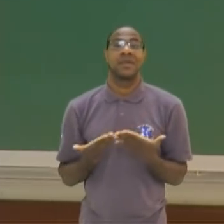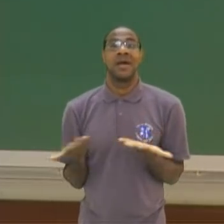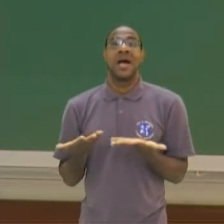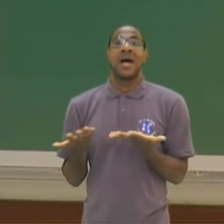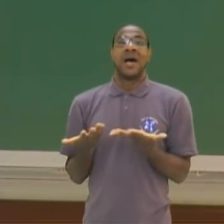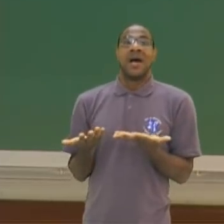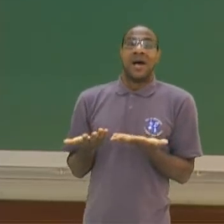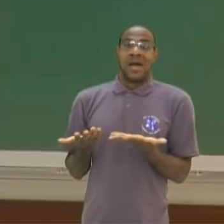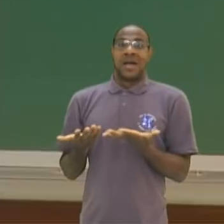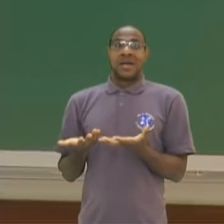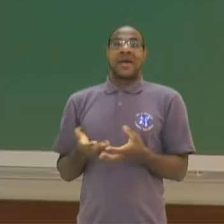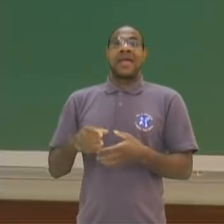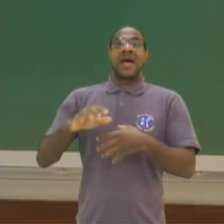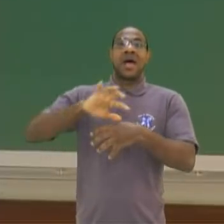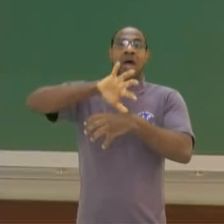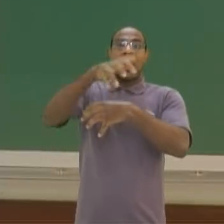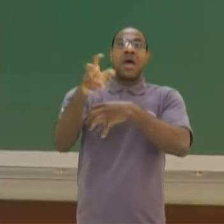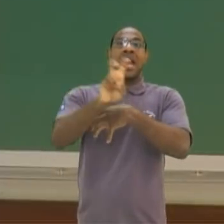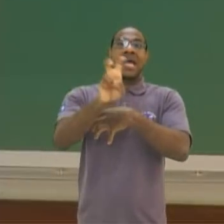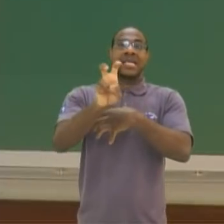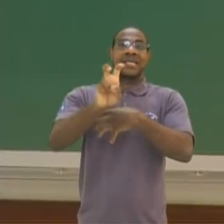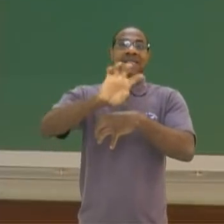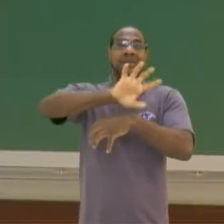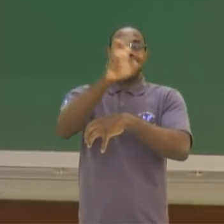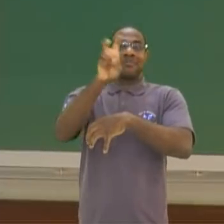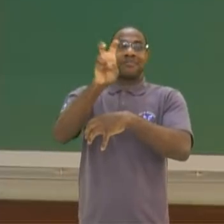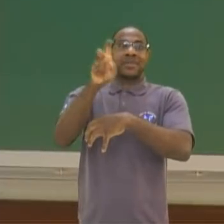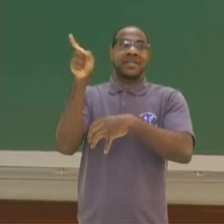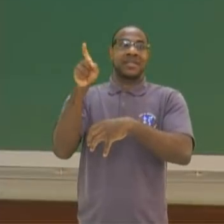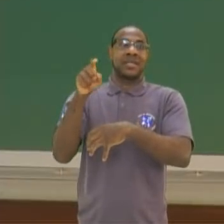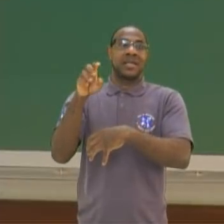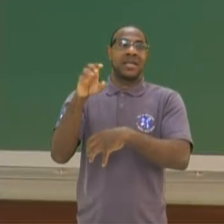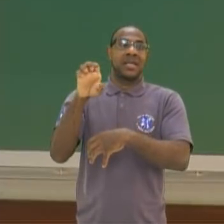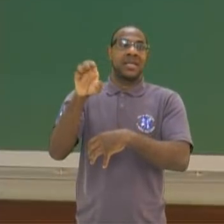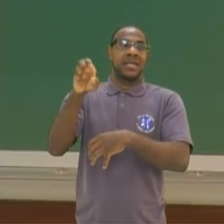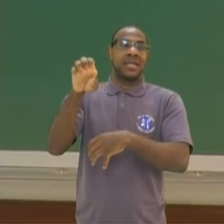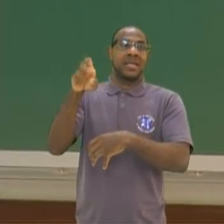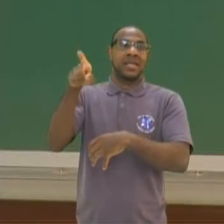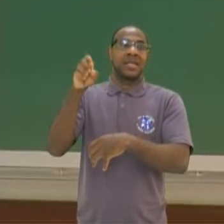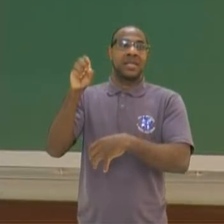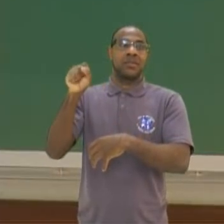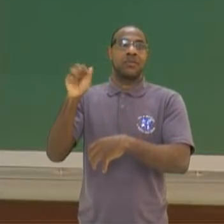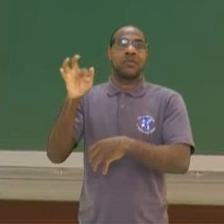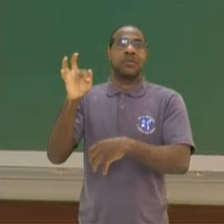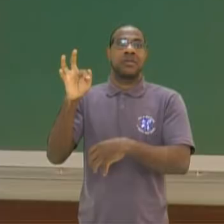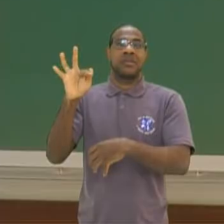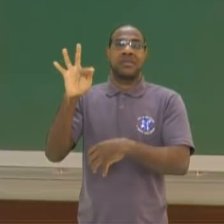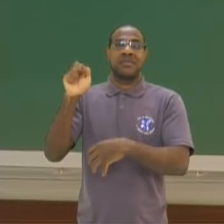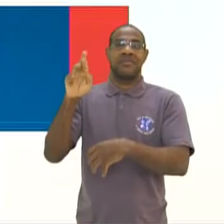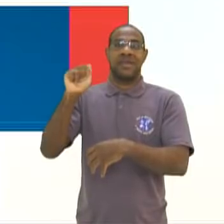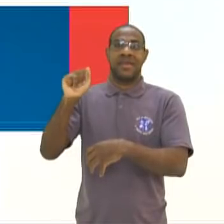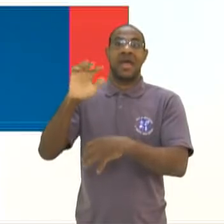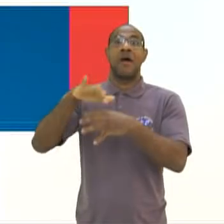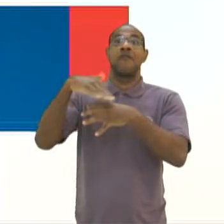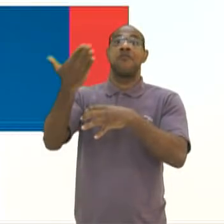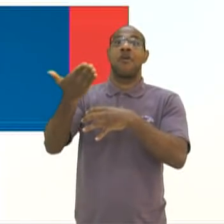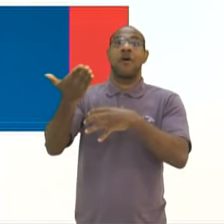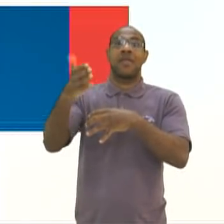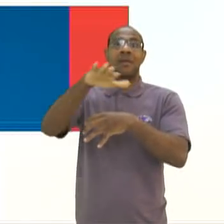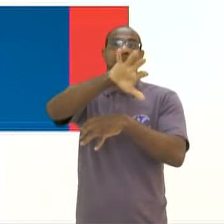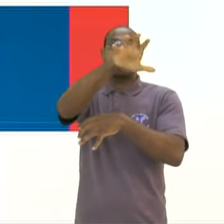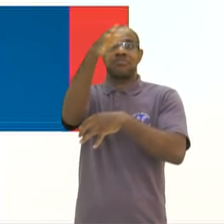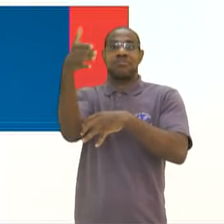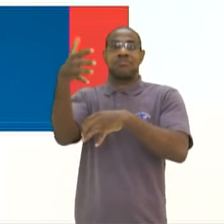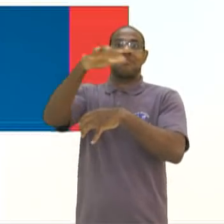última, exosfera. A exosfera, do grego exo, fora, a parte mais externa, e